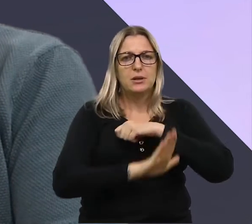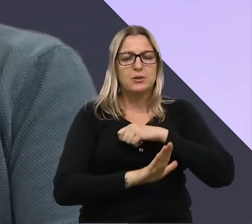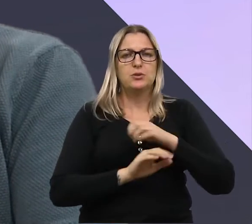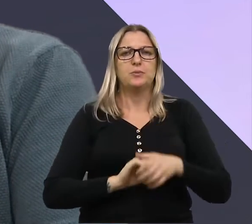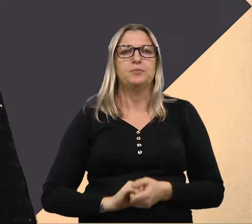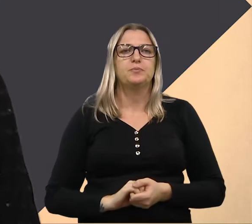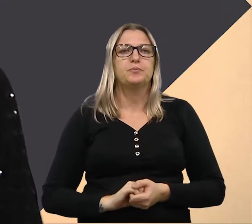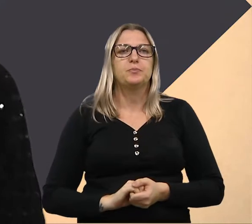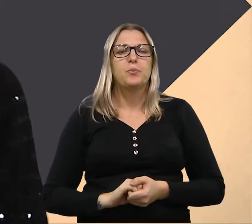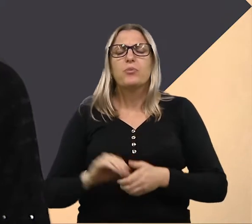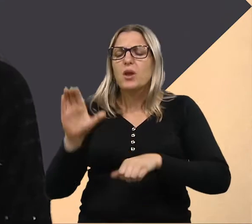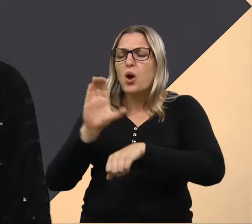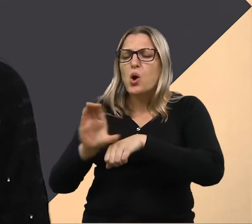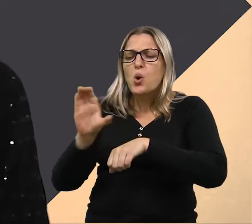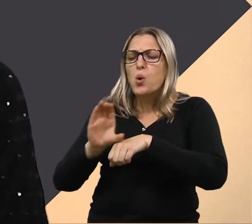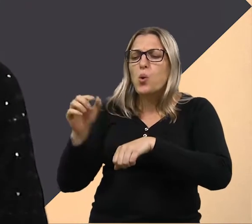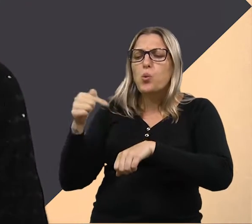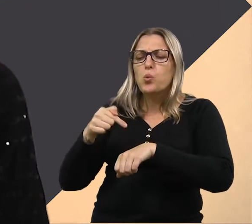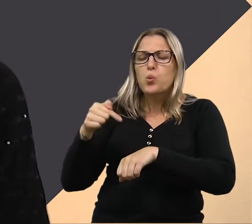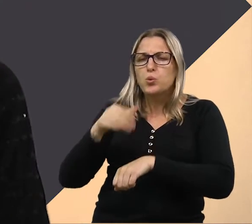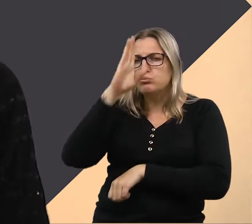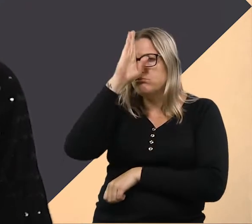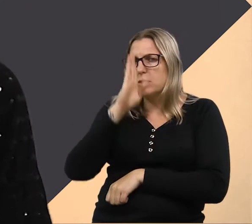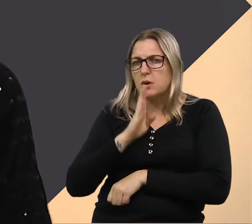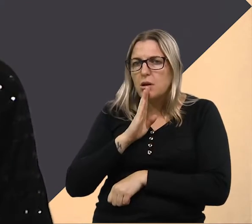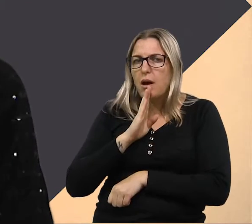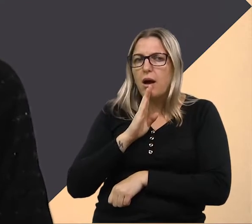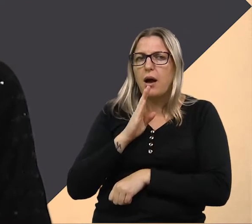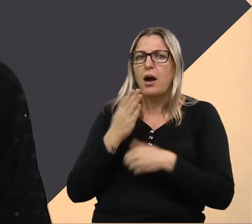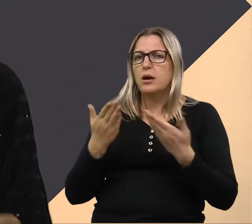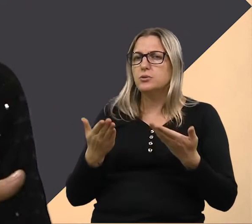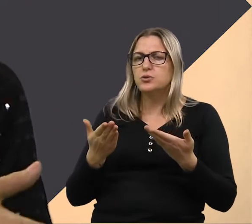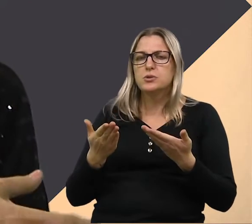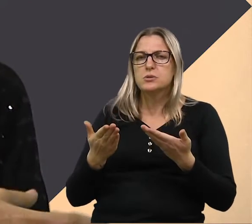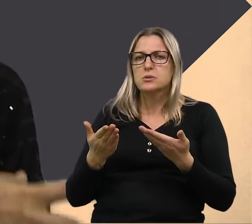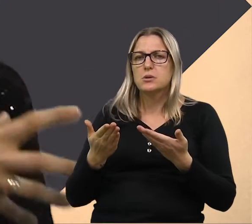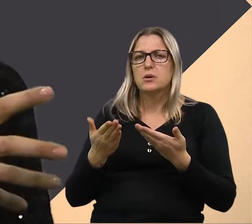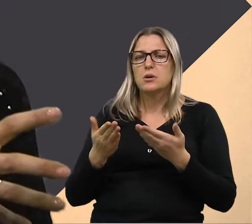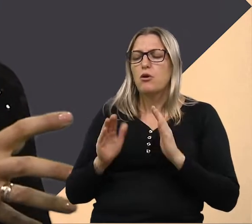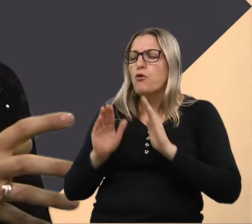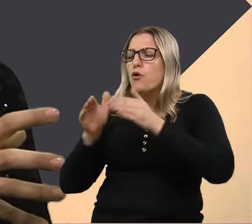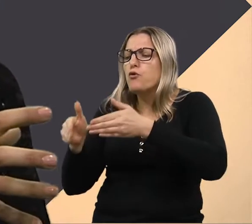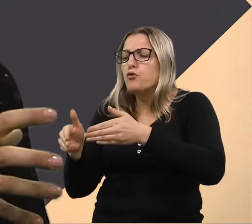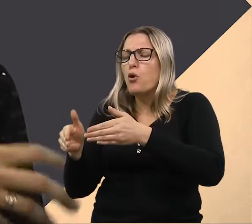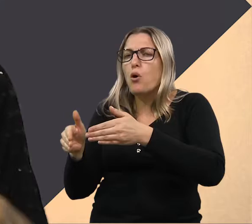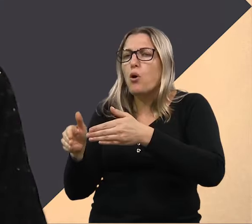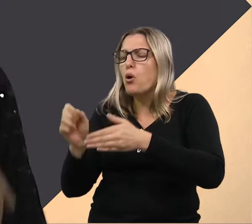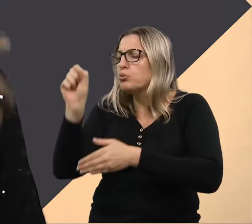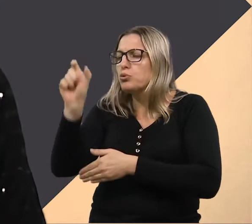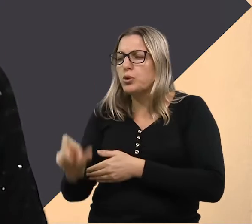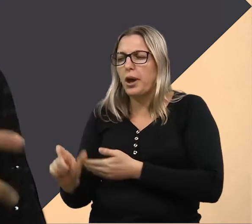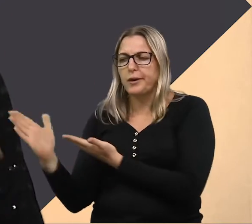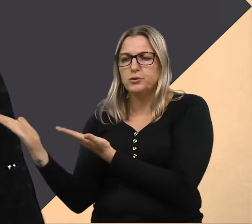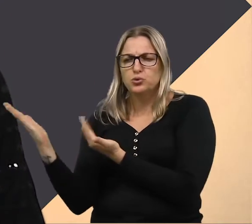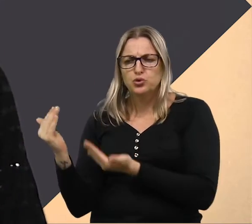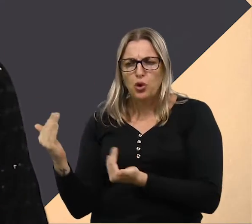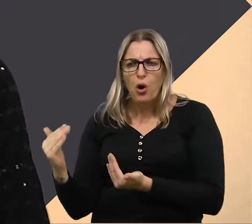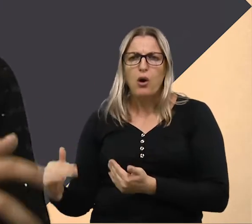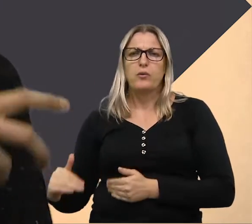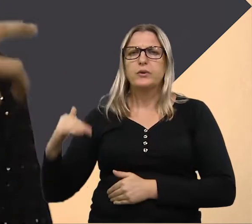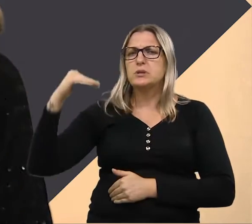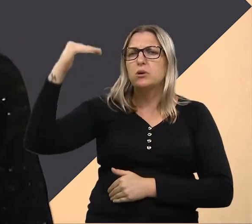pessoas no mercado de trabalho e esses cursos eles vão ser gratuitos e vão ser destinados a jovens